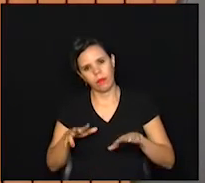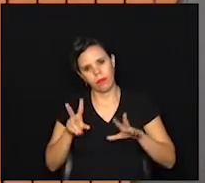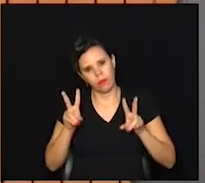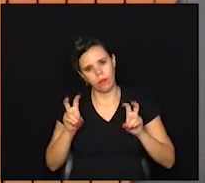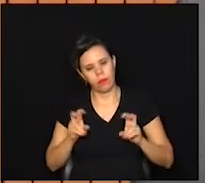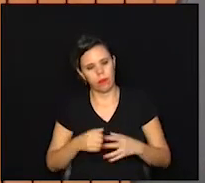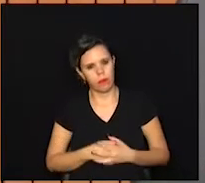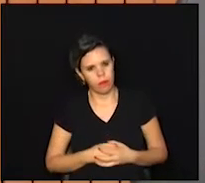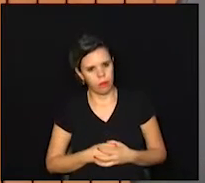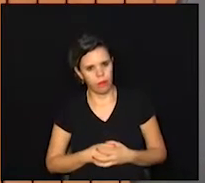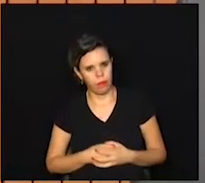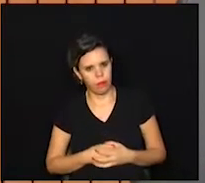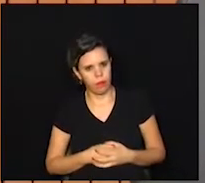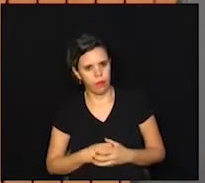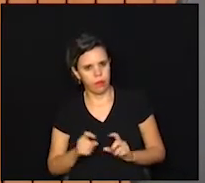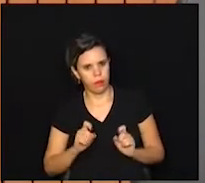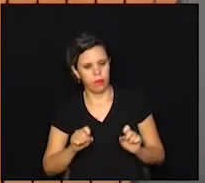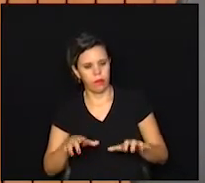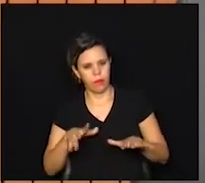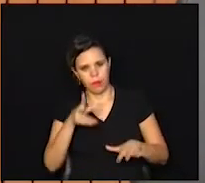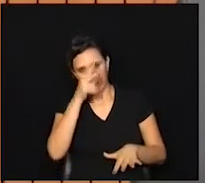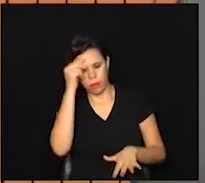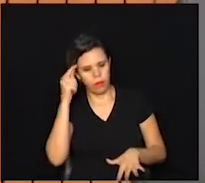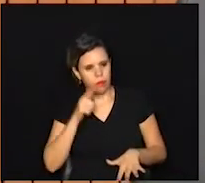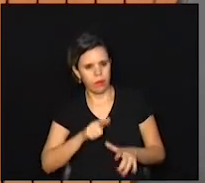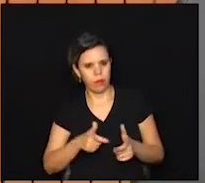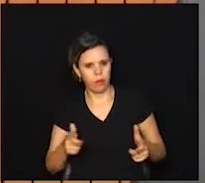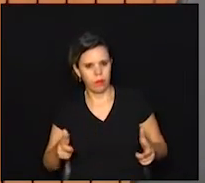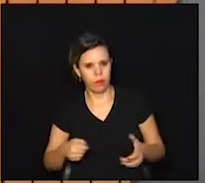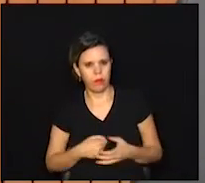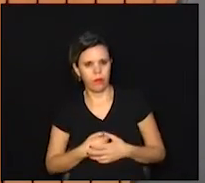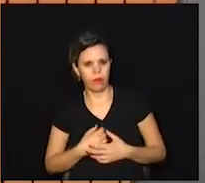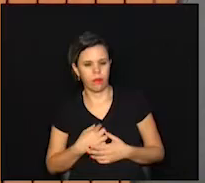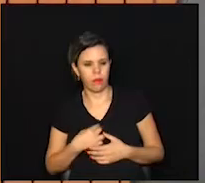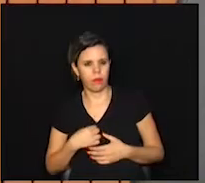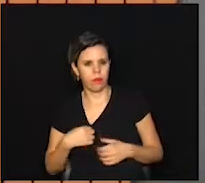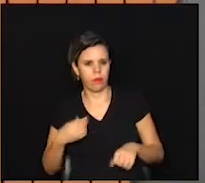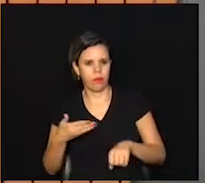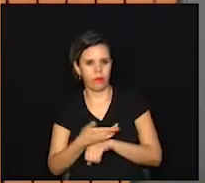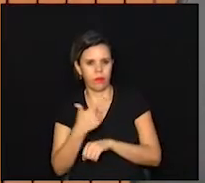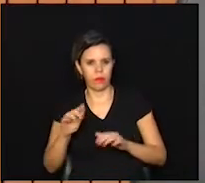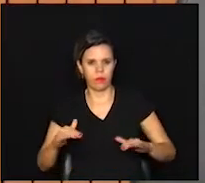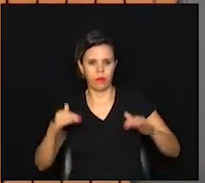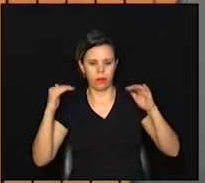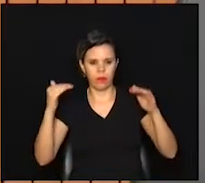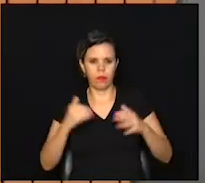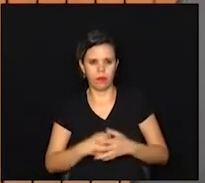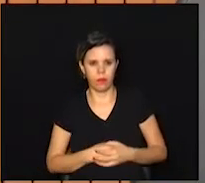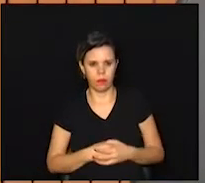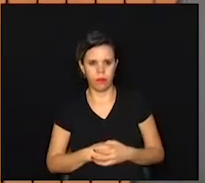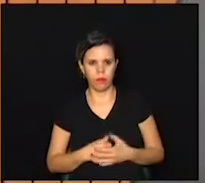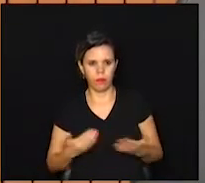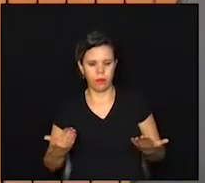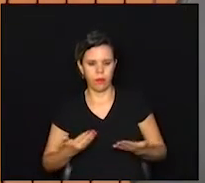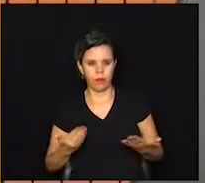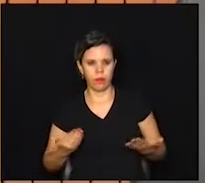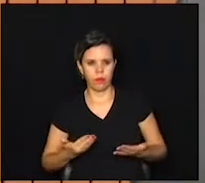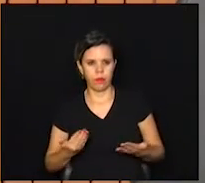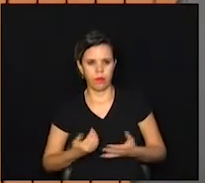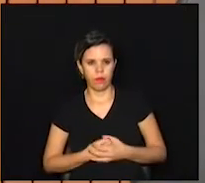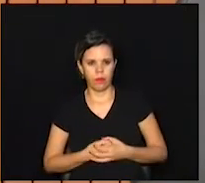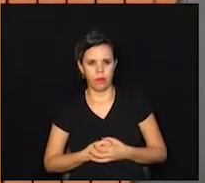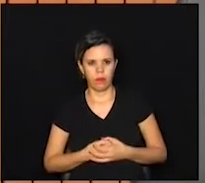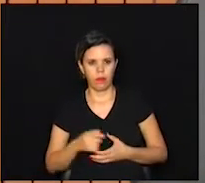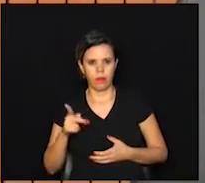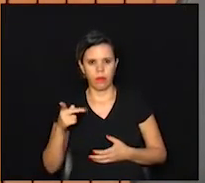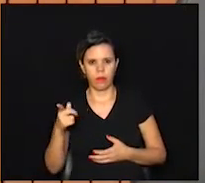Mas acho que no caráter de audiência pública ele ganha, ele entra num outro patamar. Agora,